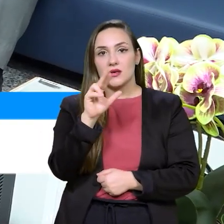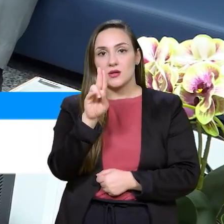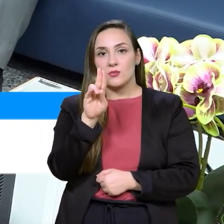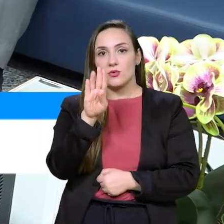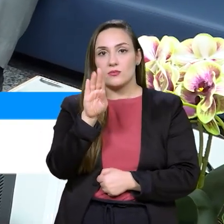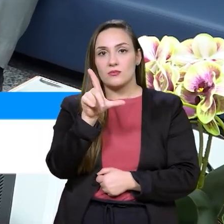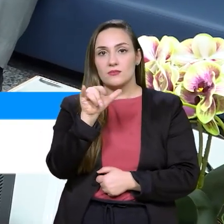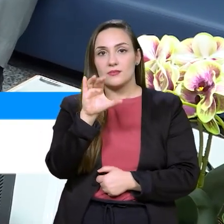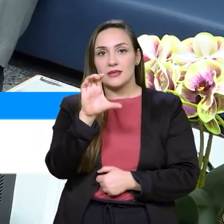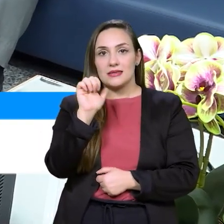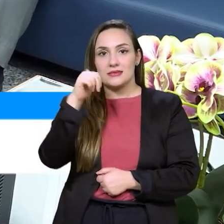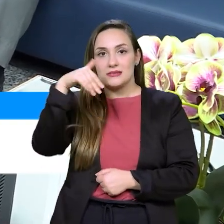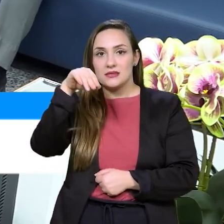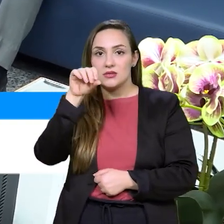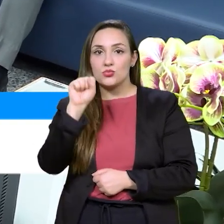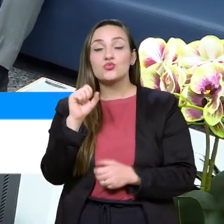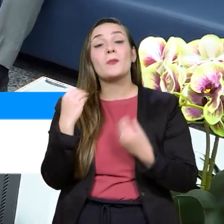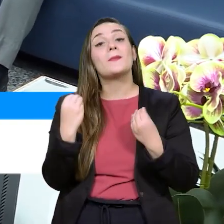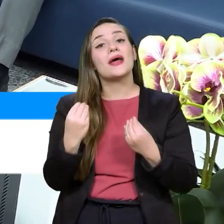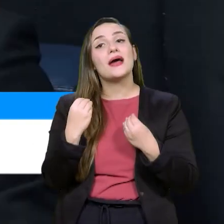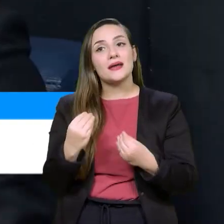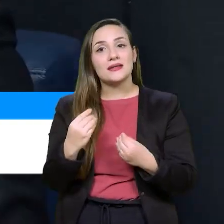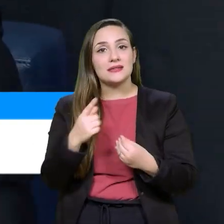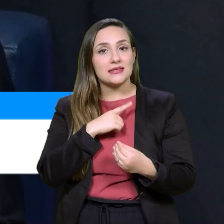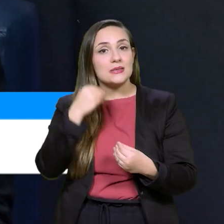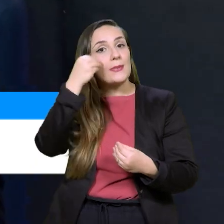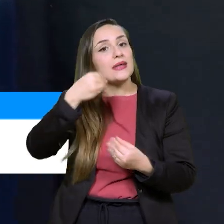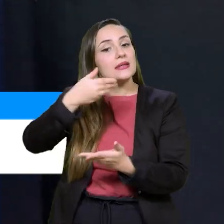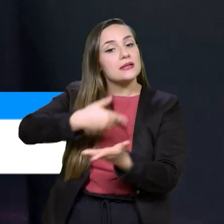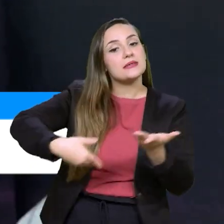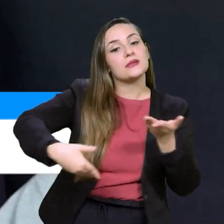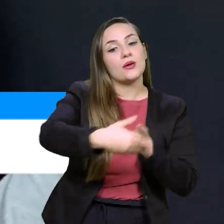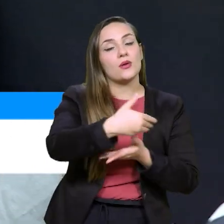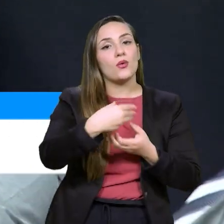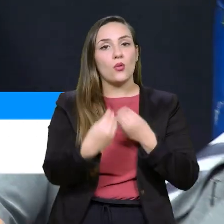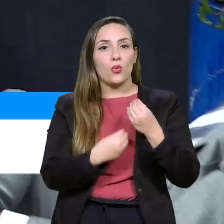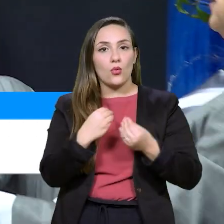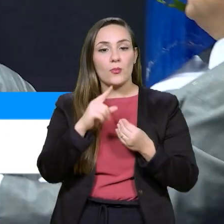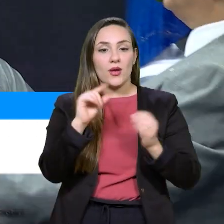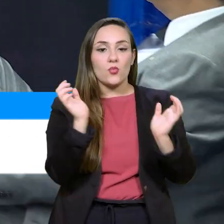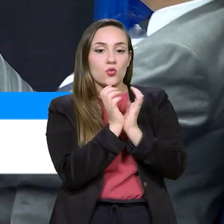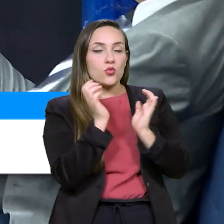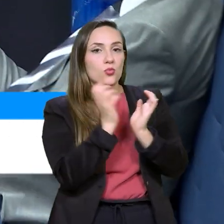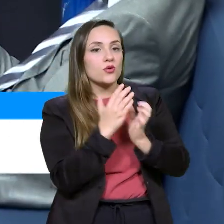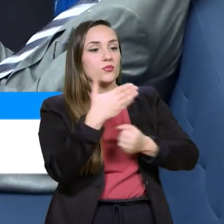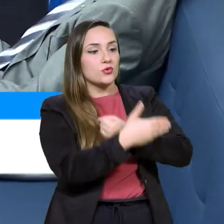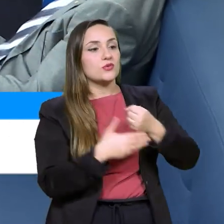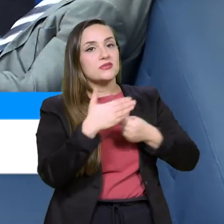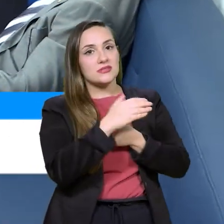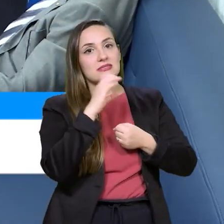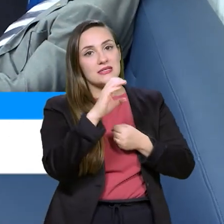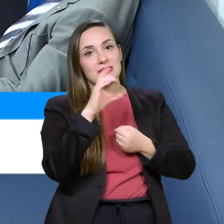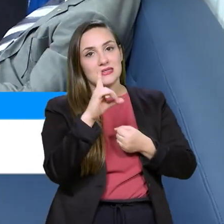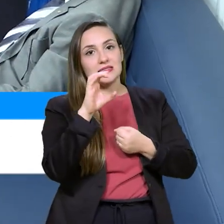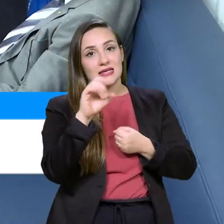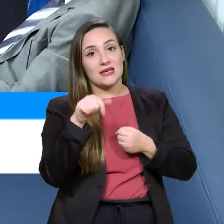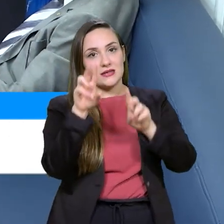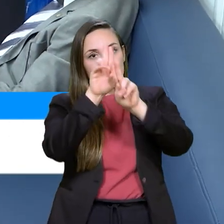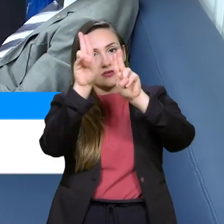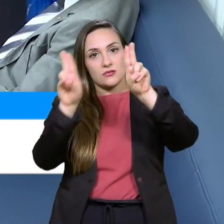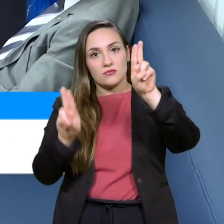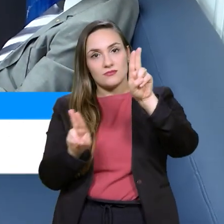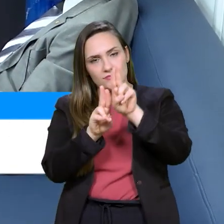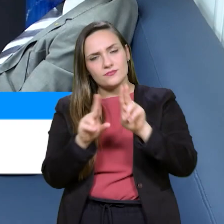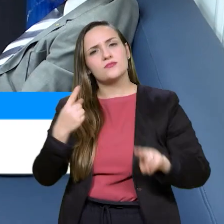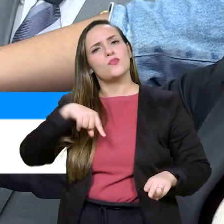do Sul é para trocas de experiências sobre a Frente Parlamentar em Defesa do Consumidor da UNALE. Nós